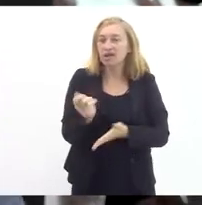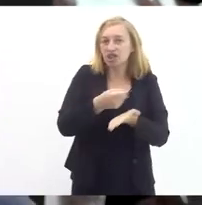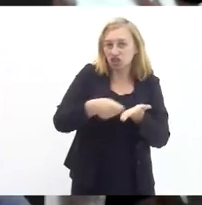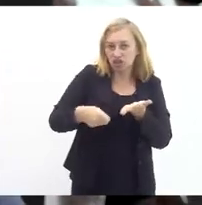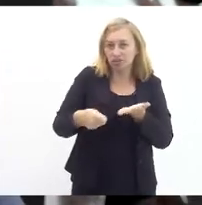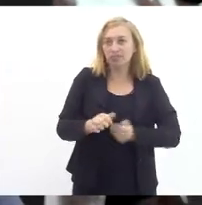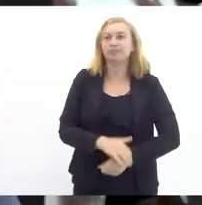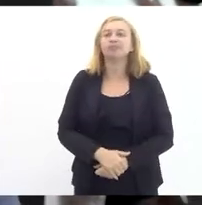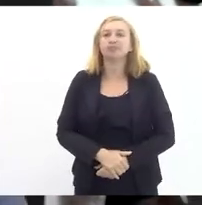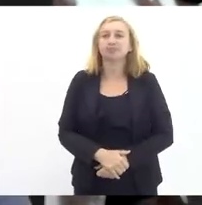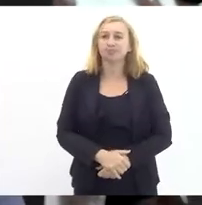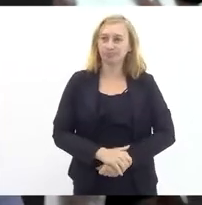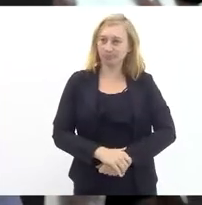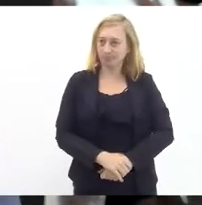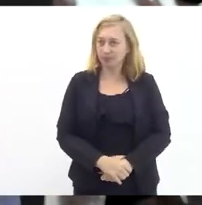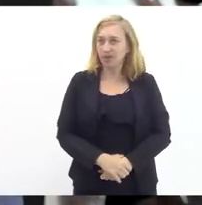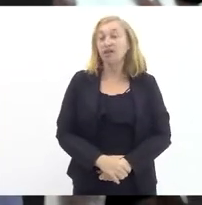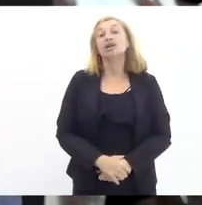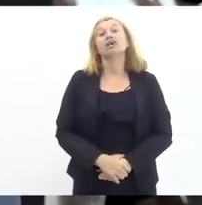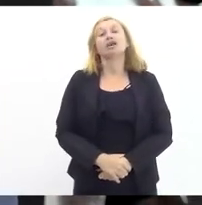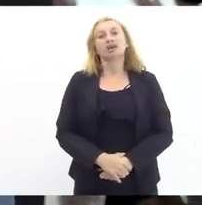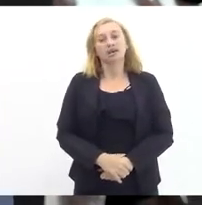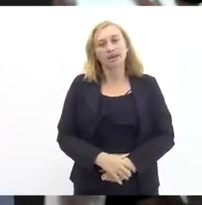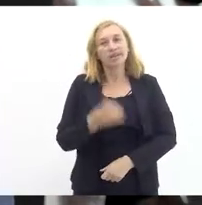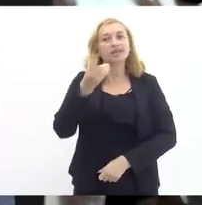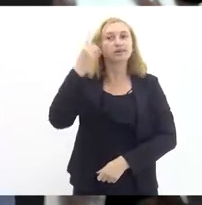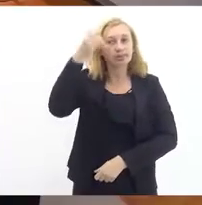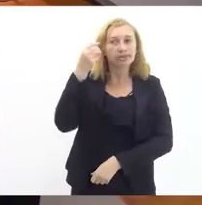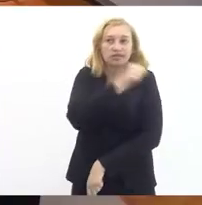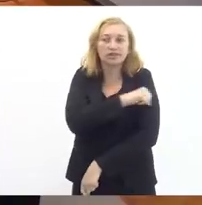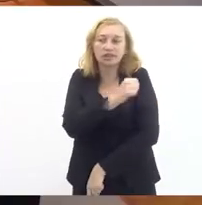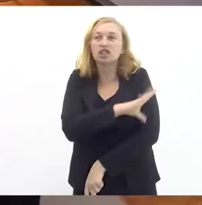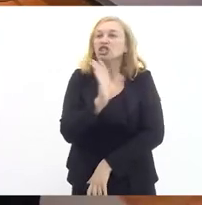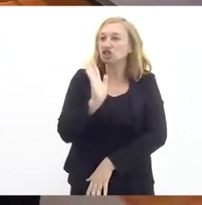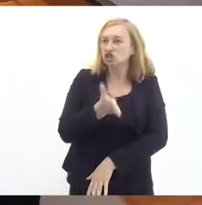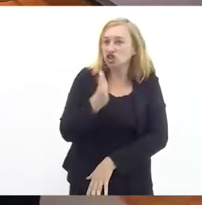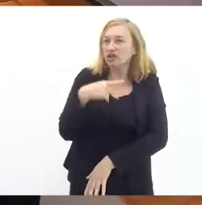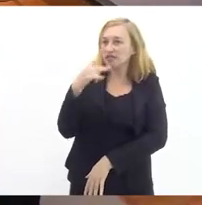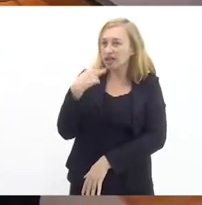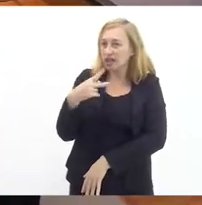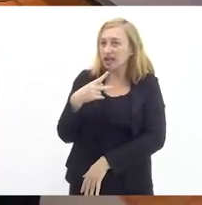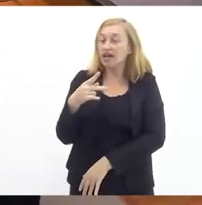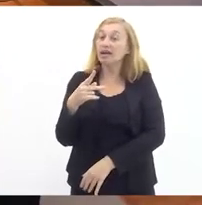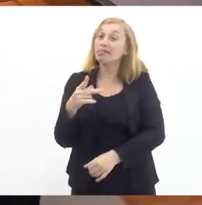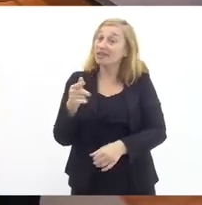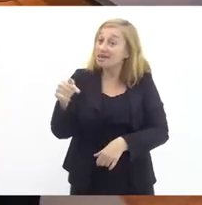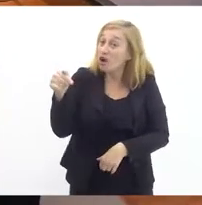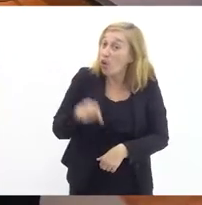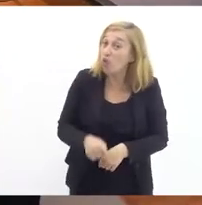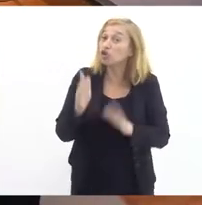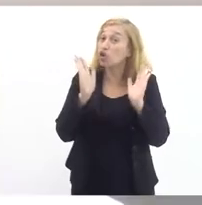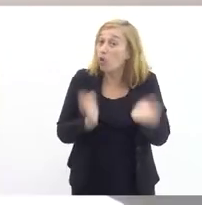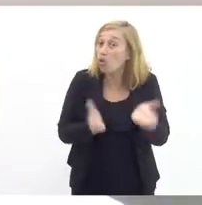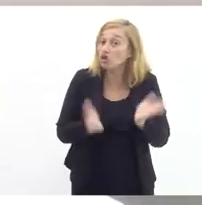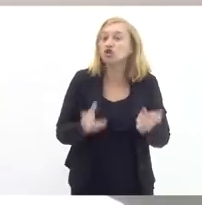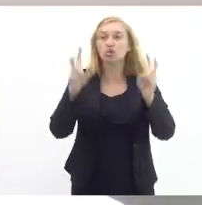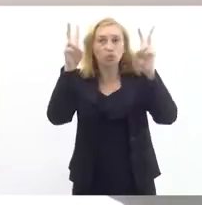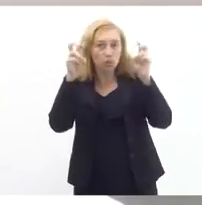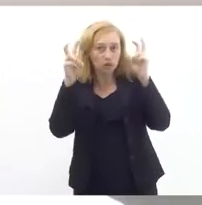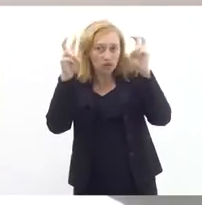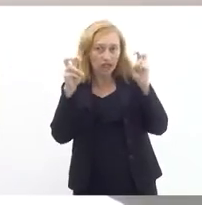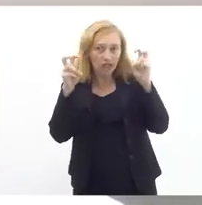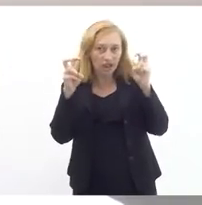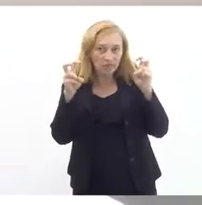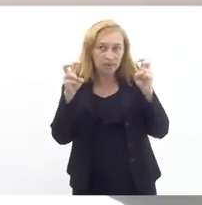escrita. Não. Olha só, deputado, já coloquei essa minha posição, tem que ter trazido hoje. Hoje o tema não era a questão